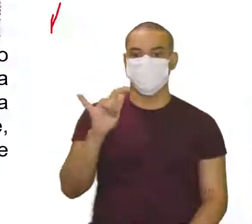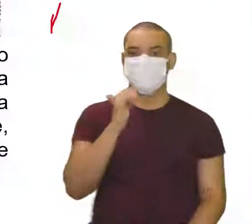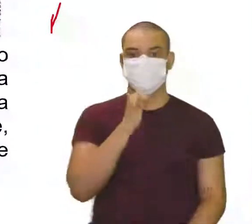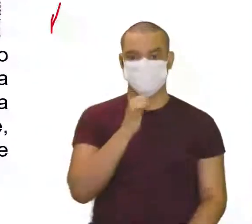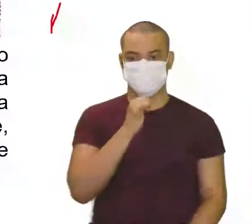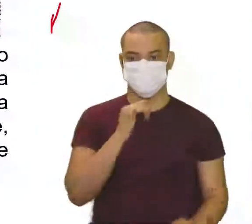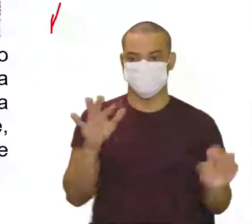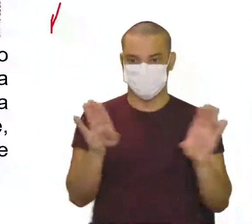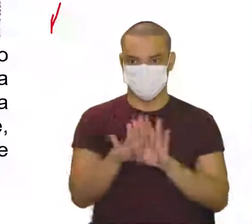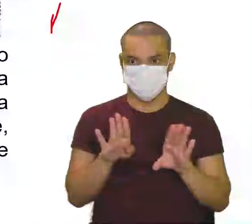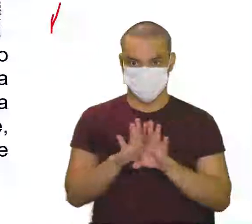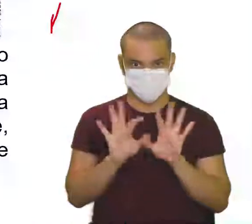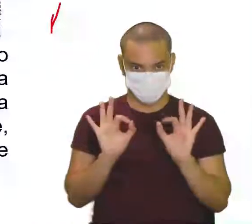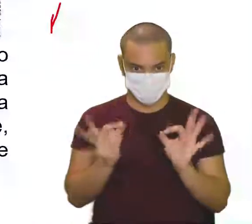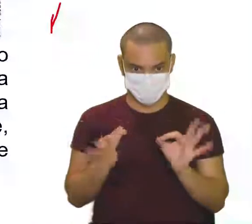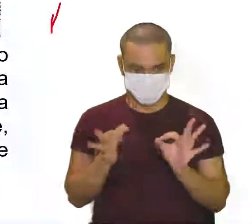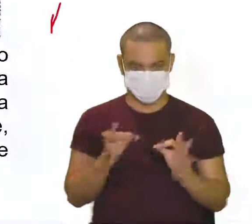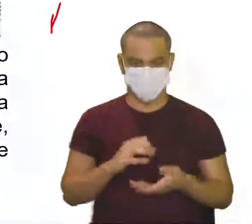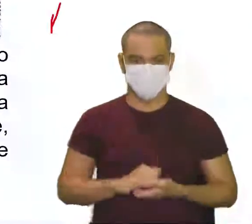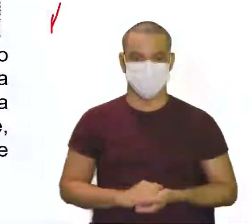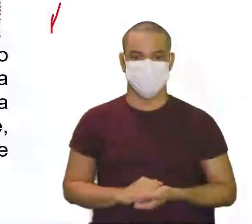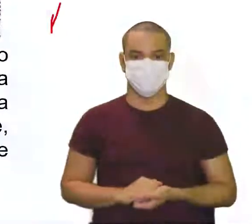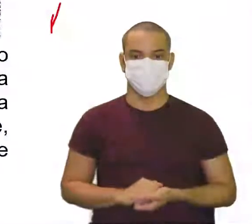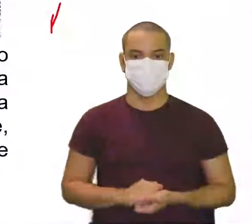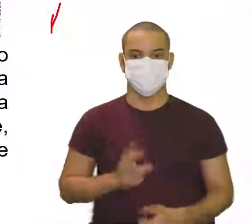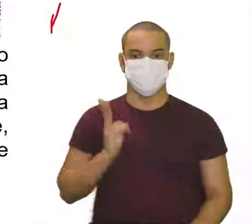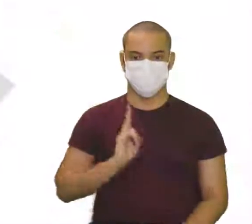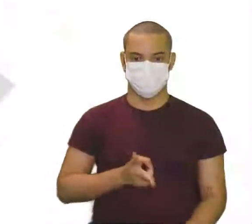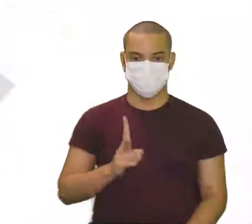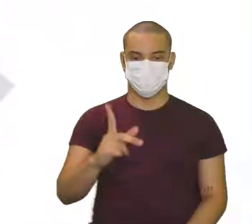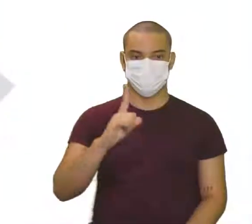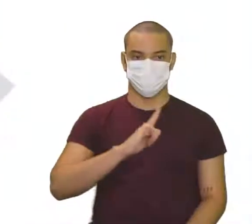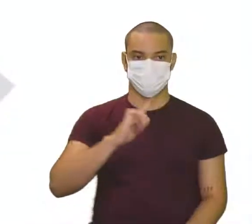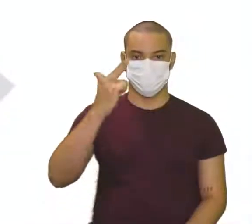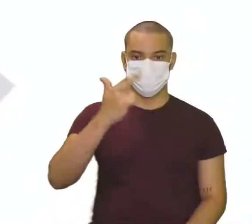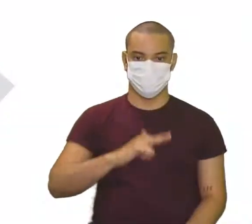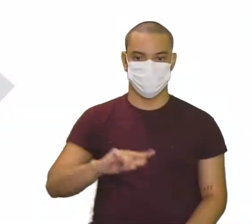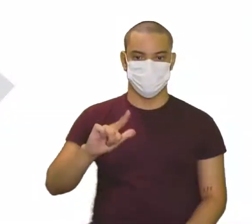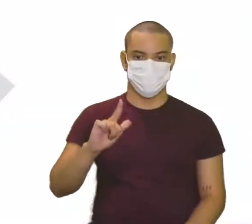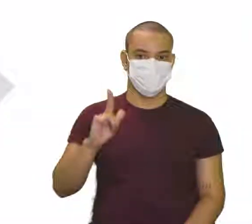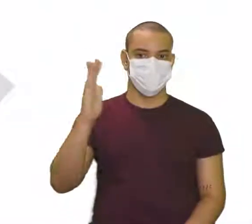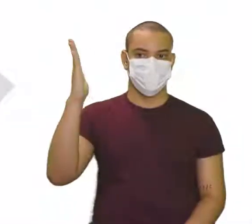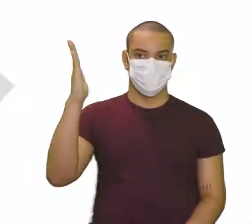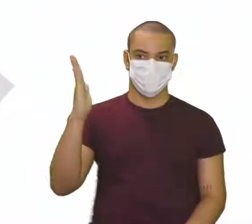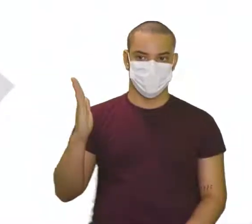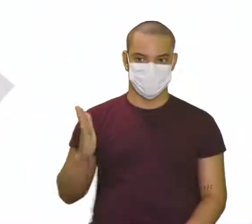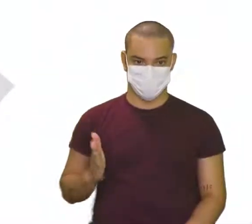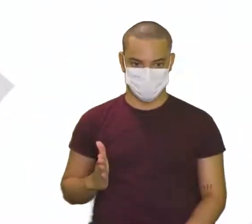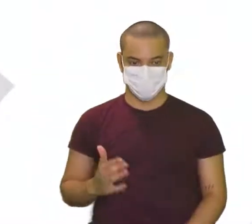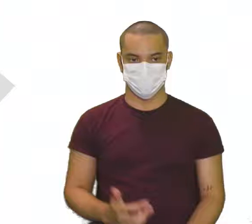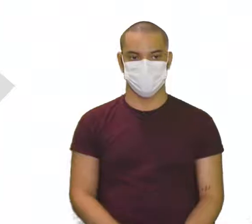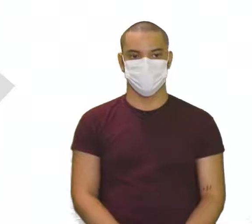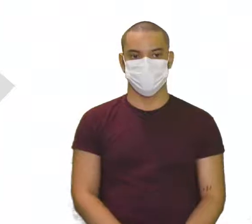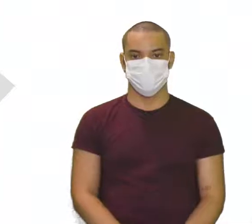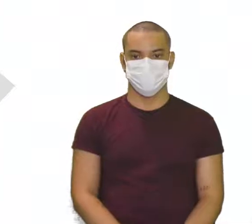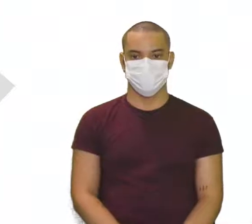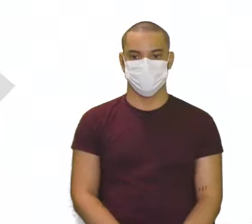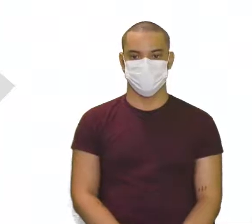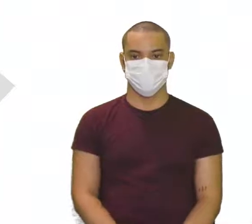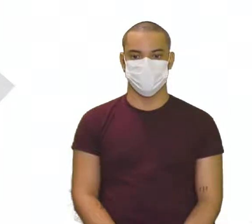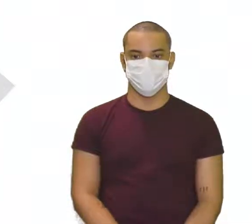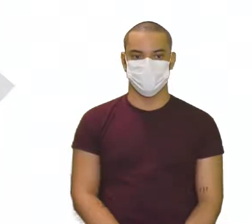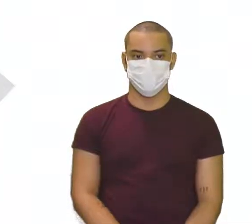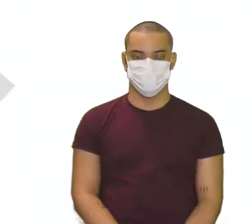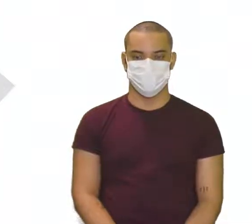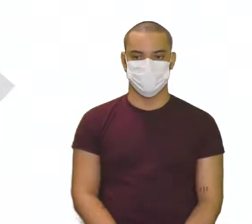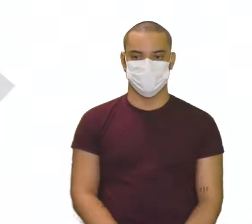exemplo, tá, pessoal? E aqui, continuando, nós temos mais uma figura para demonstrar aqui o nosso campo magnético. Então,